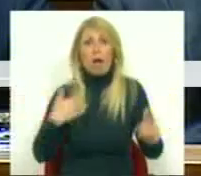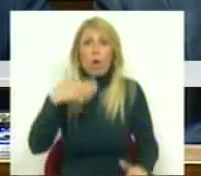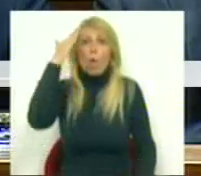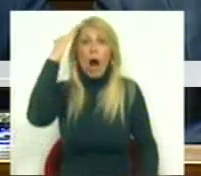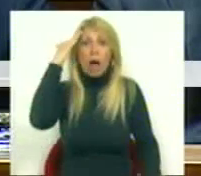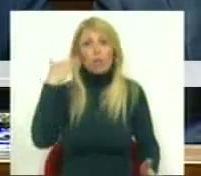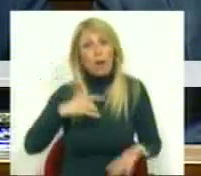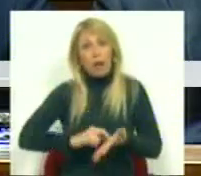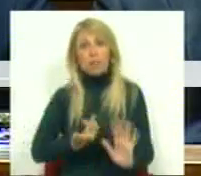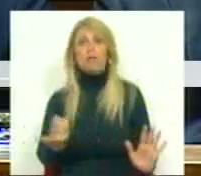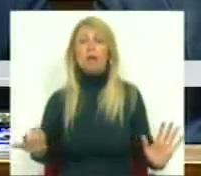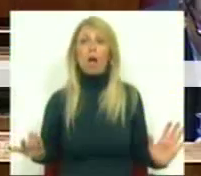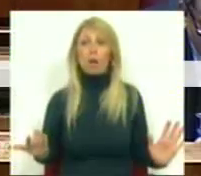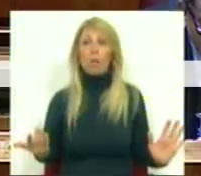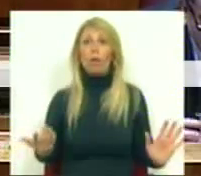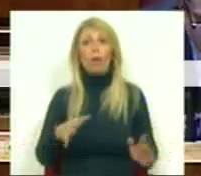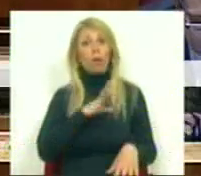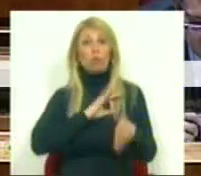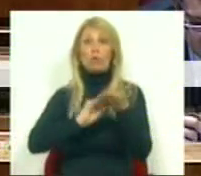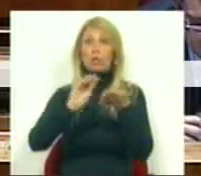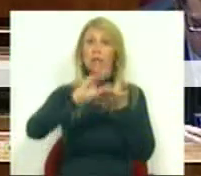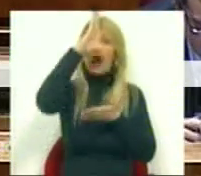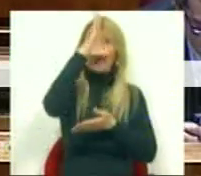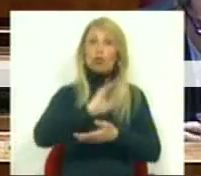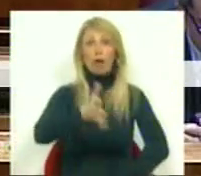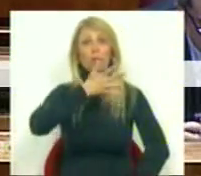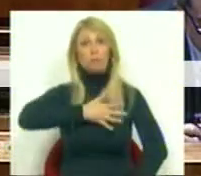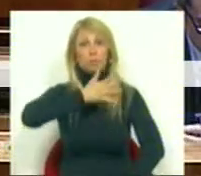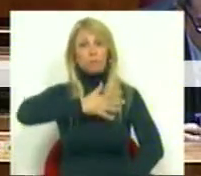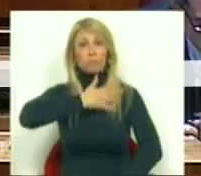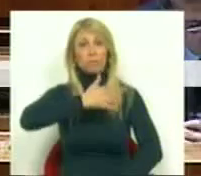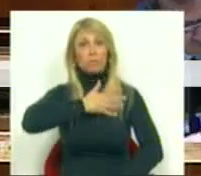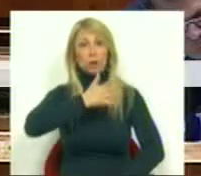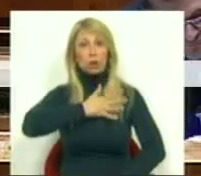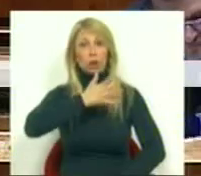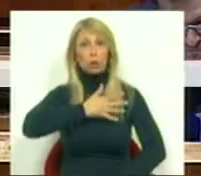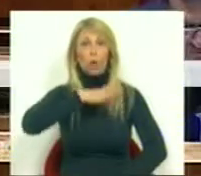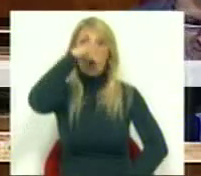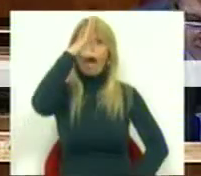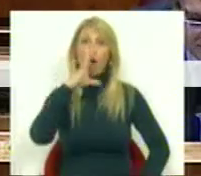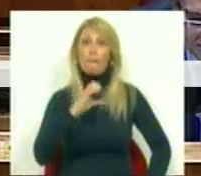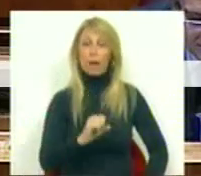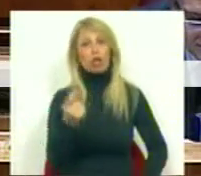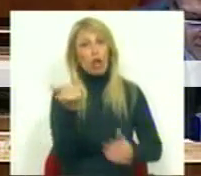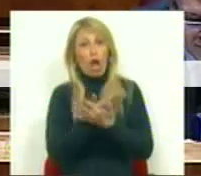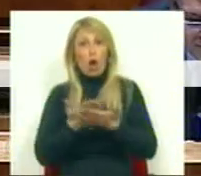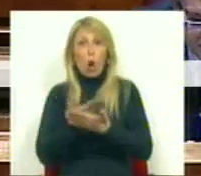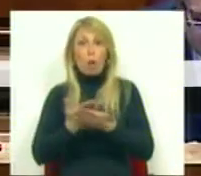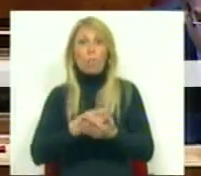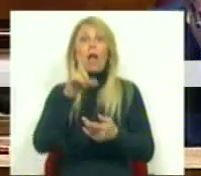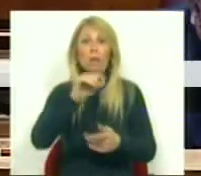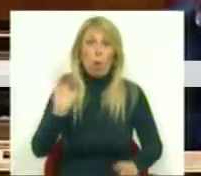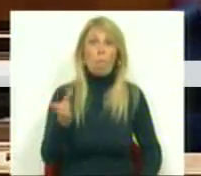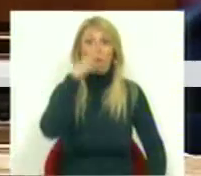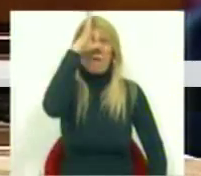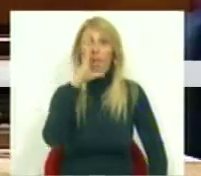que é necessário que o Sr. Secretário de Estado dê uma explicação ao Ministro da Economia e ao